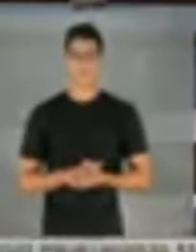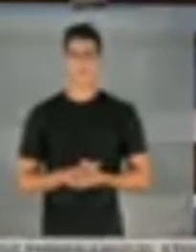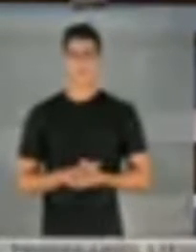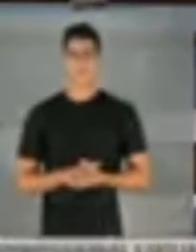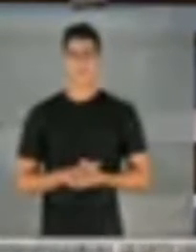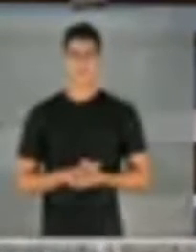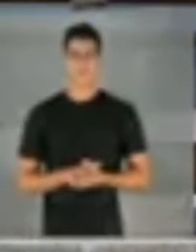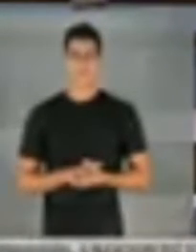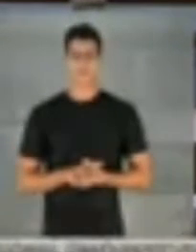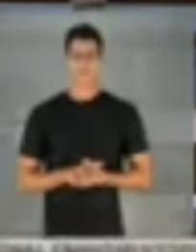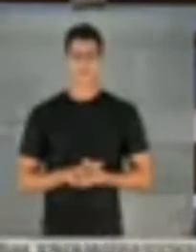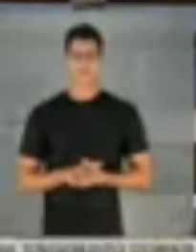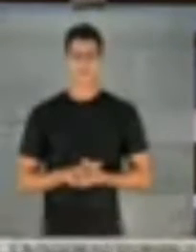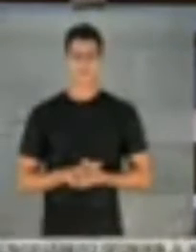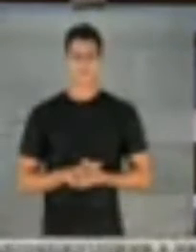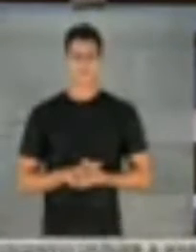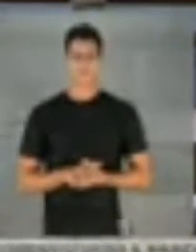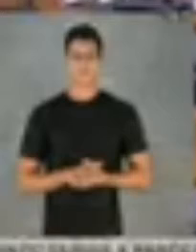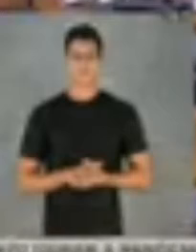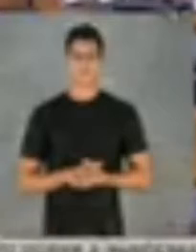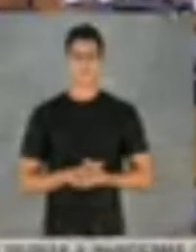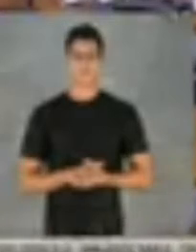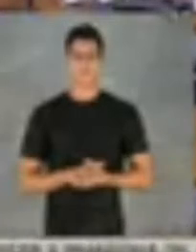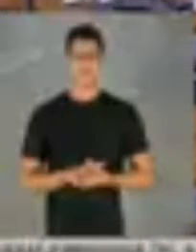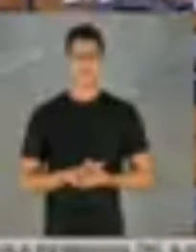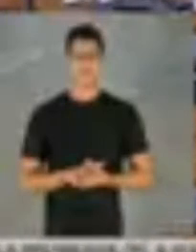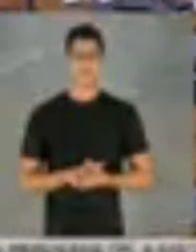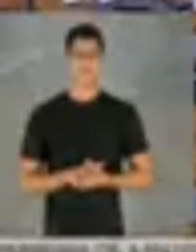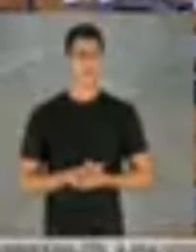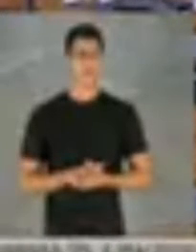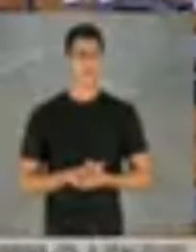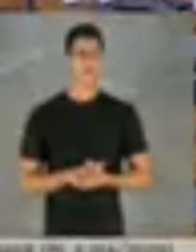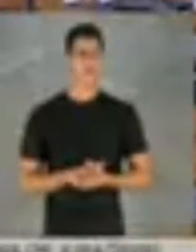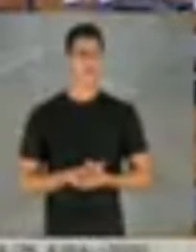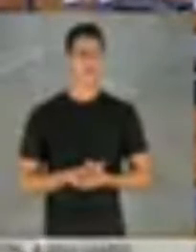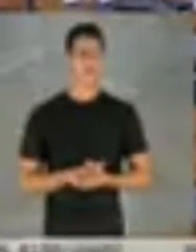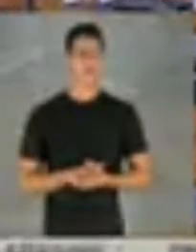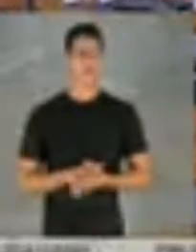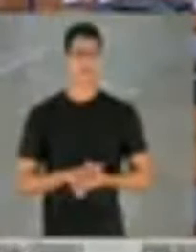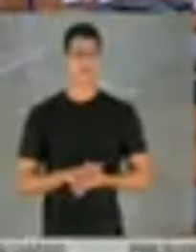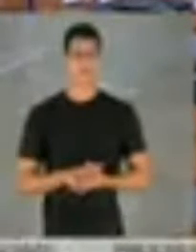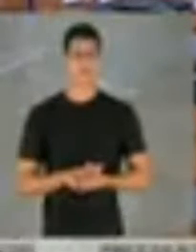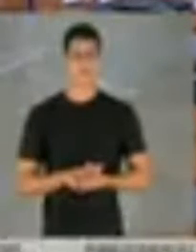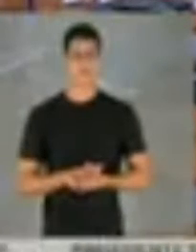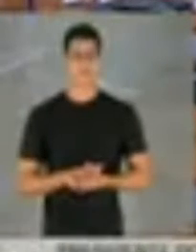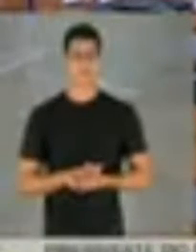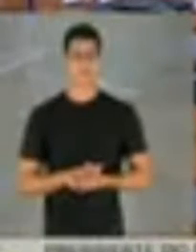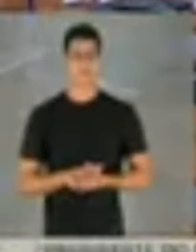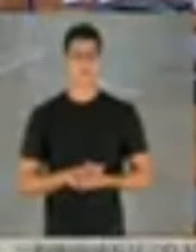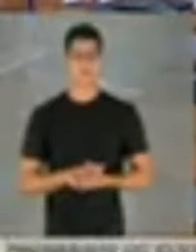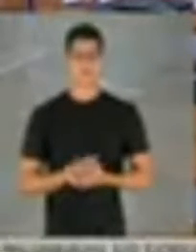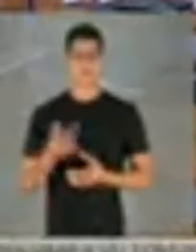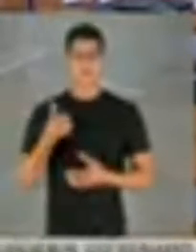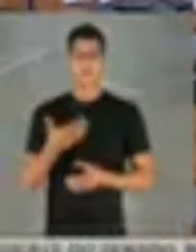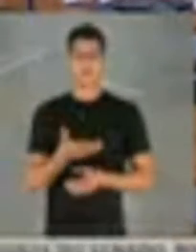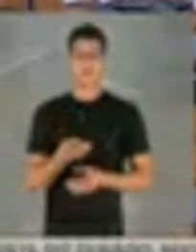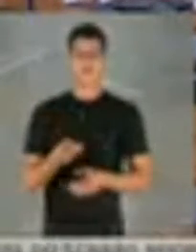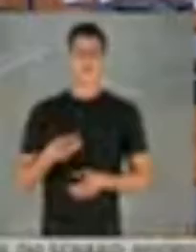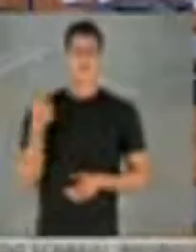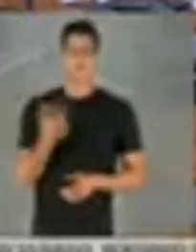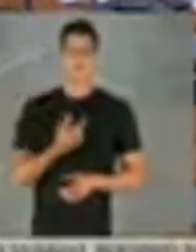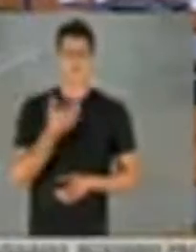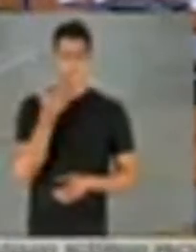Girão. Eu queria fazer um apoiamento à